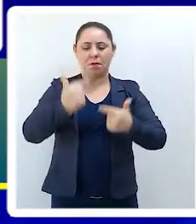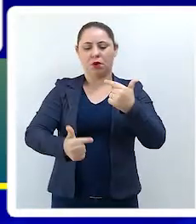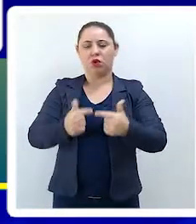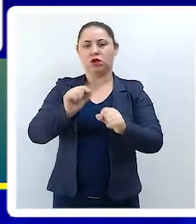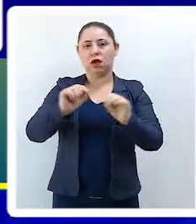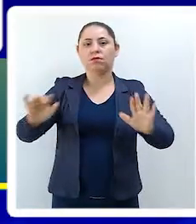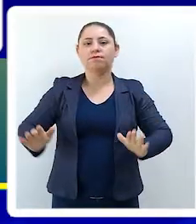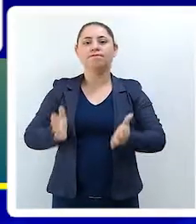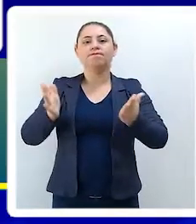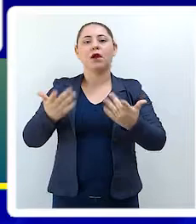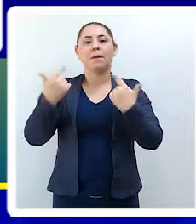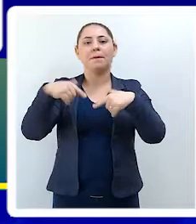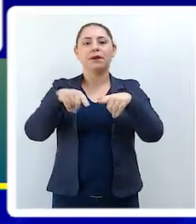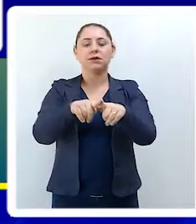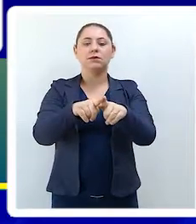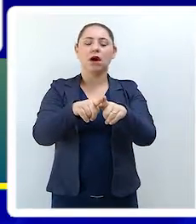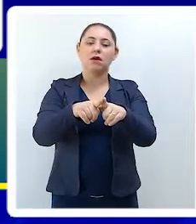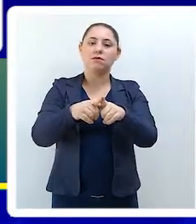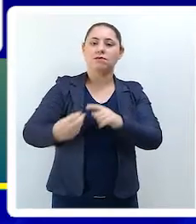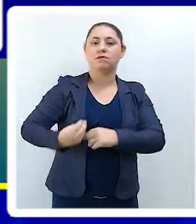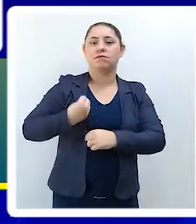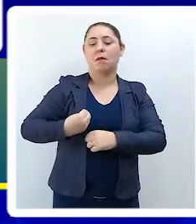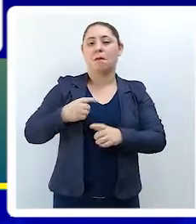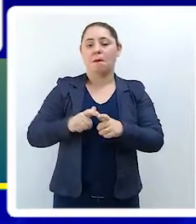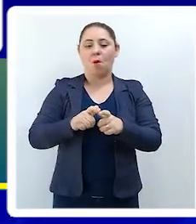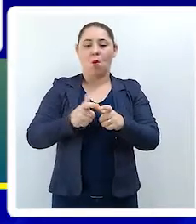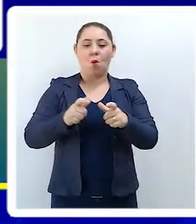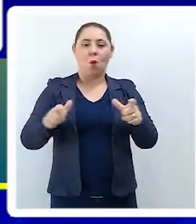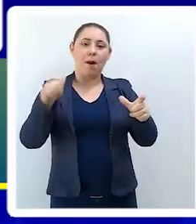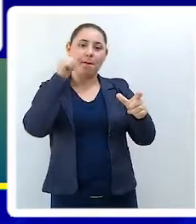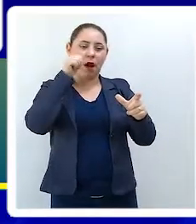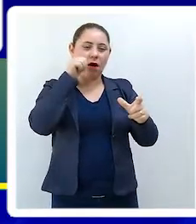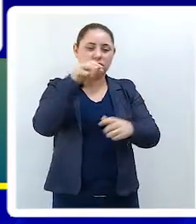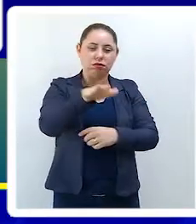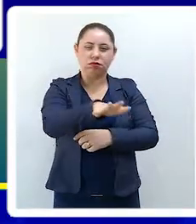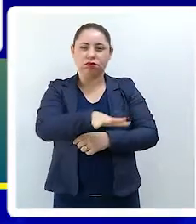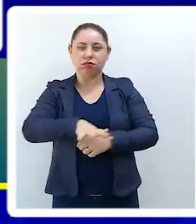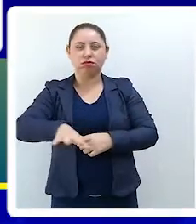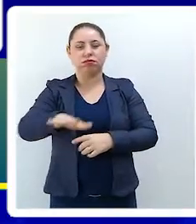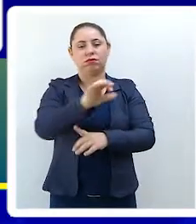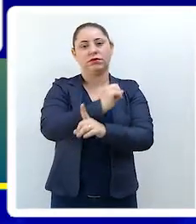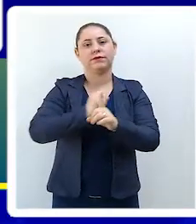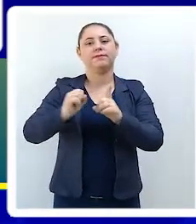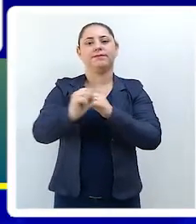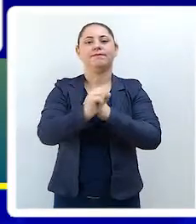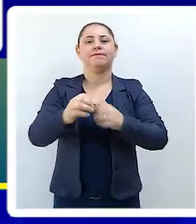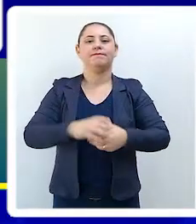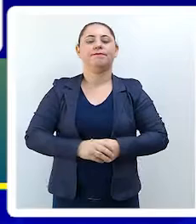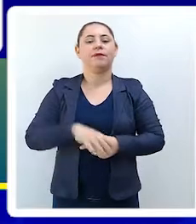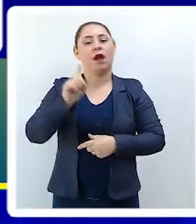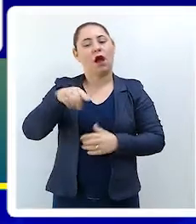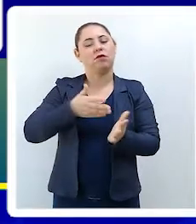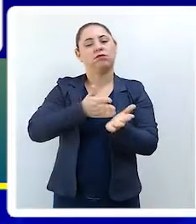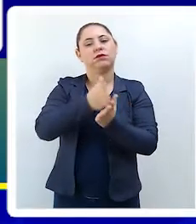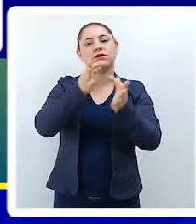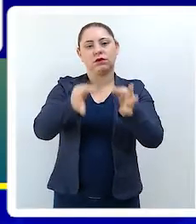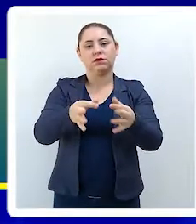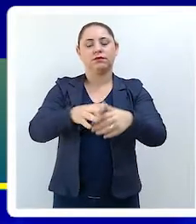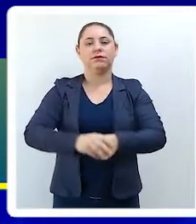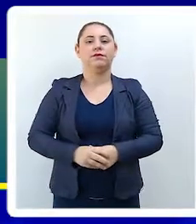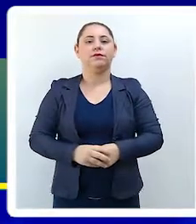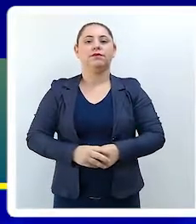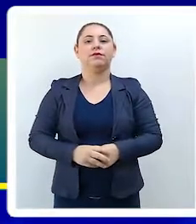políticas que possam fomentar uma participação cada vez maior das mulheres nas mais diversas áreas da sociedade. E esse é o